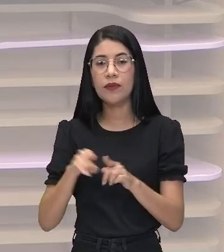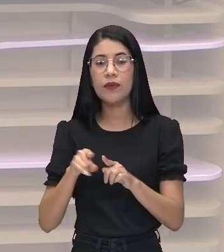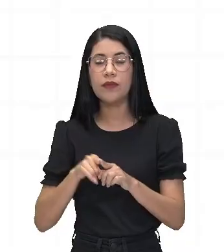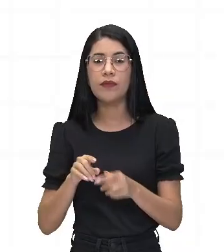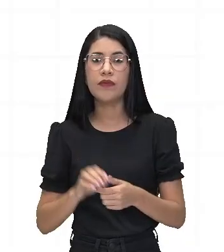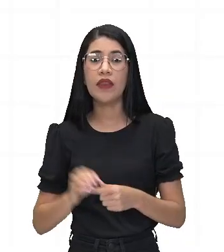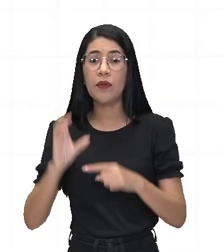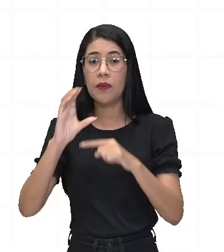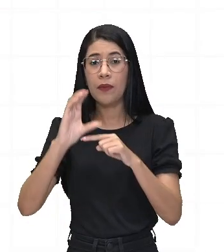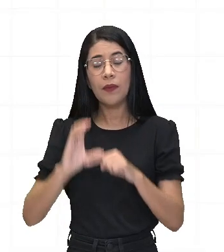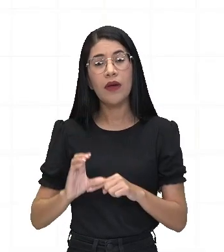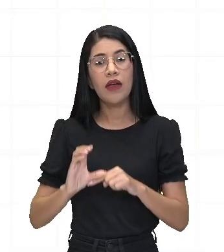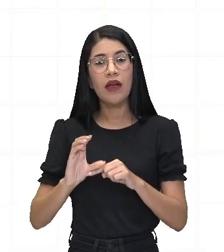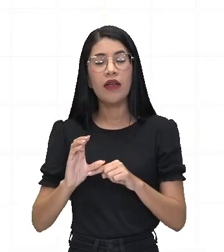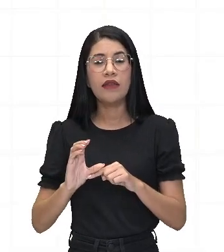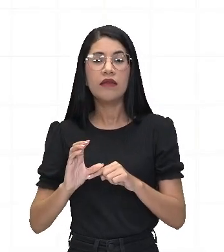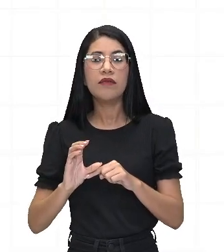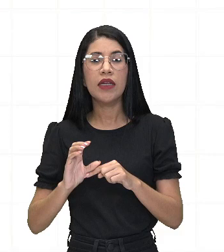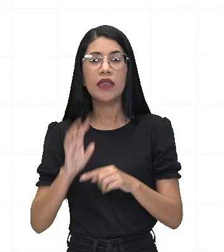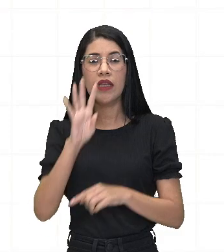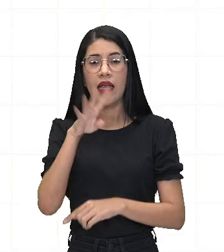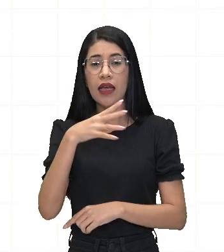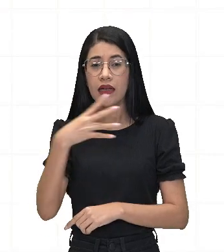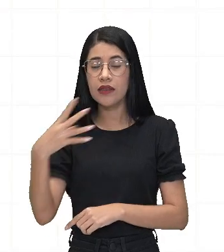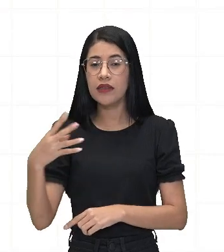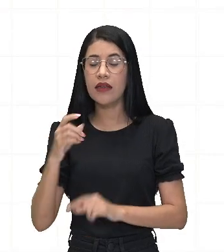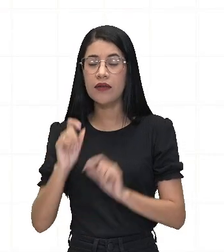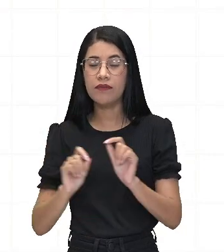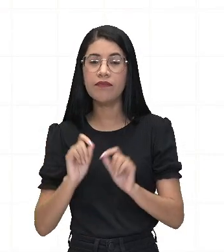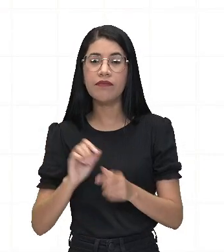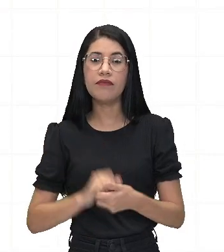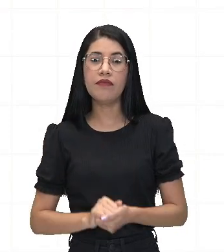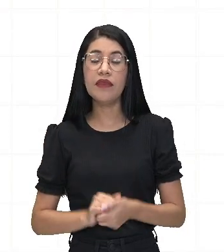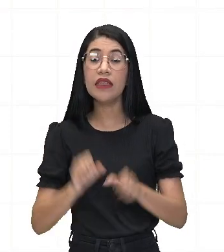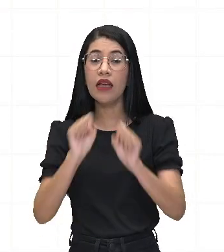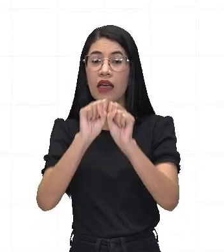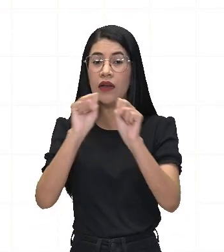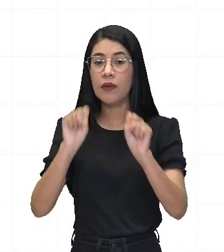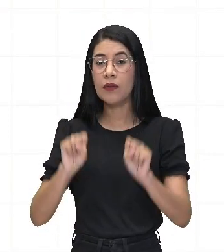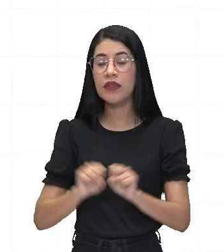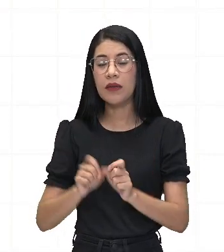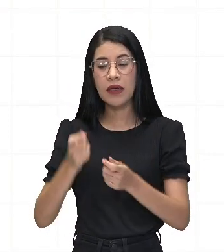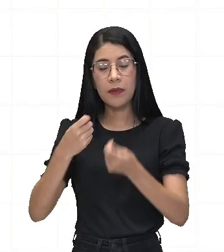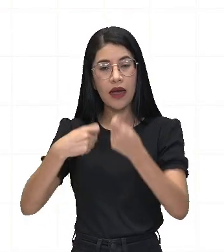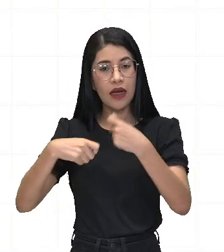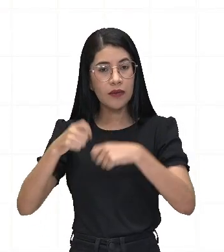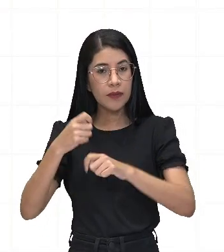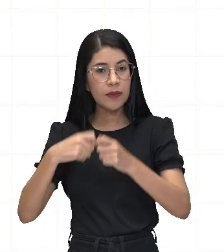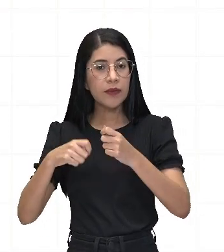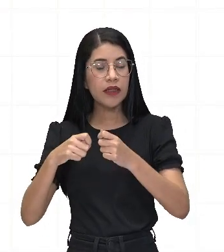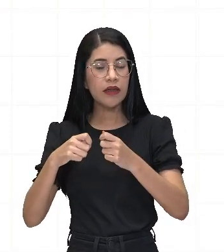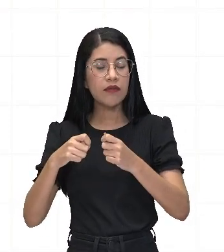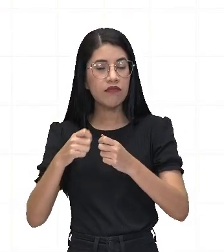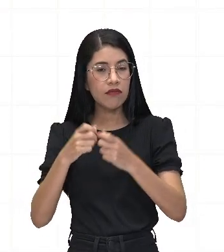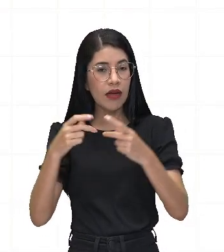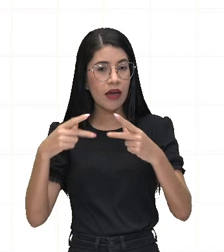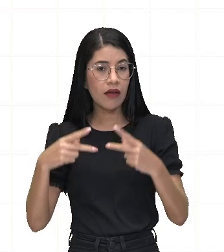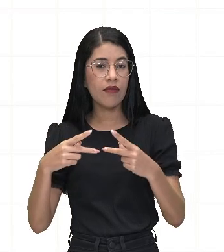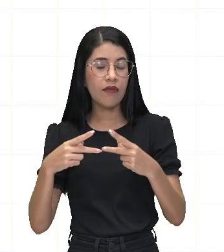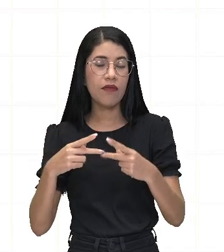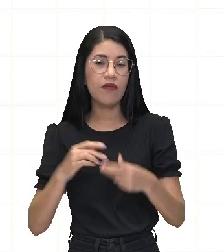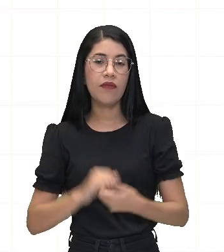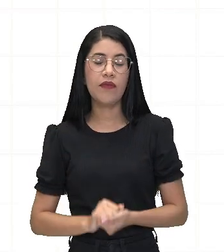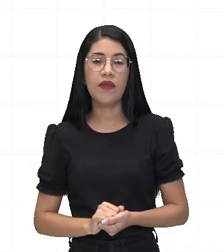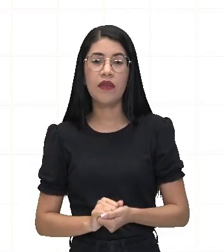capitanias hereditárias. Já vimos aí o mapinha, né? Elas foram um sistema administrativo, né? Então esse tratado, como a gente viu